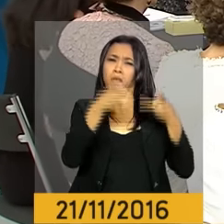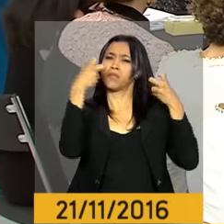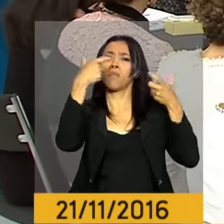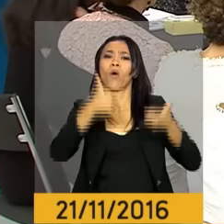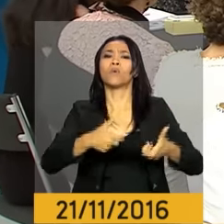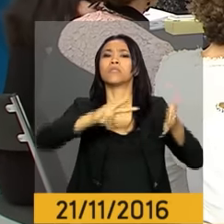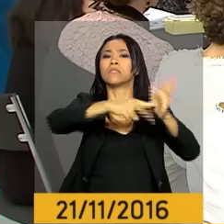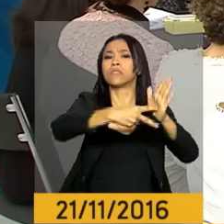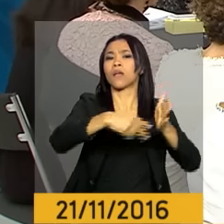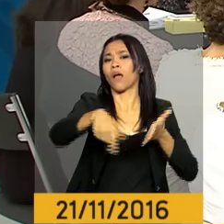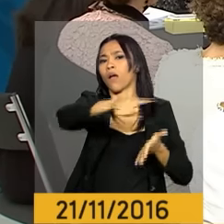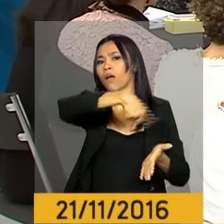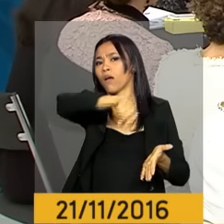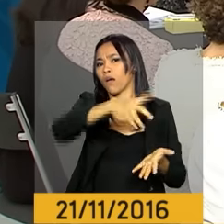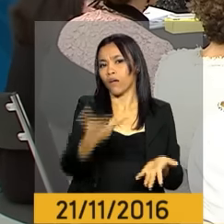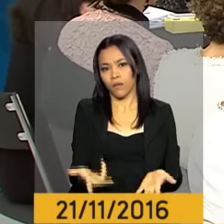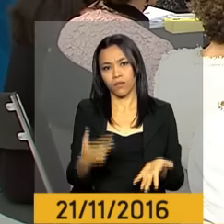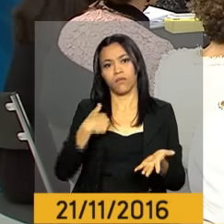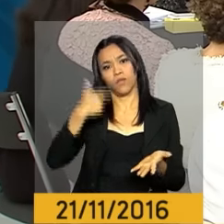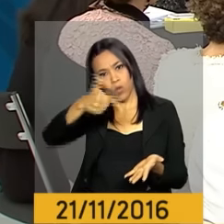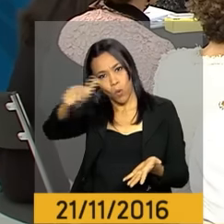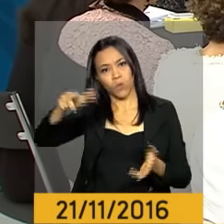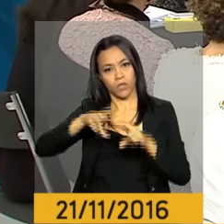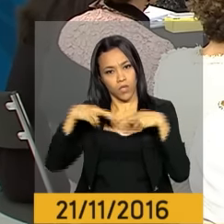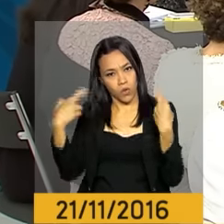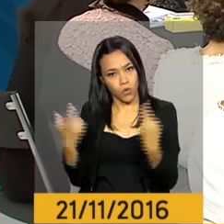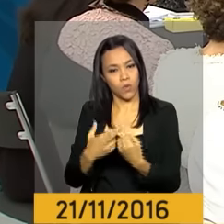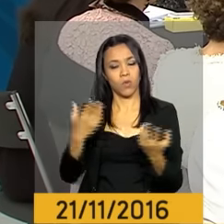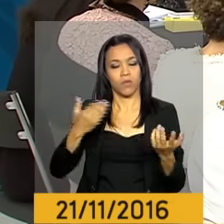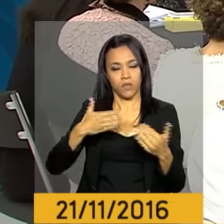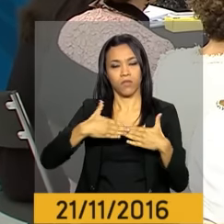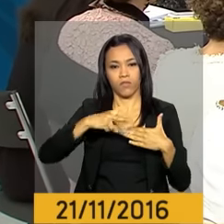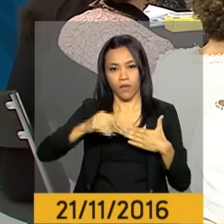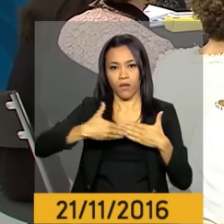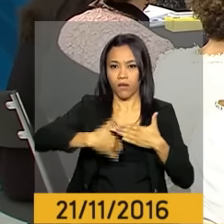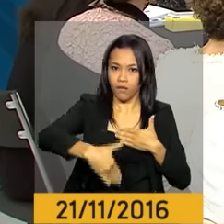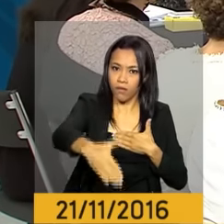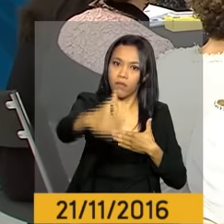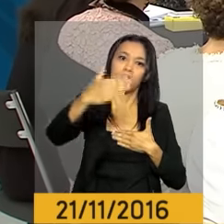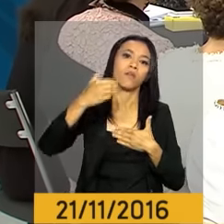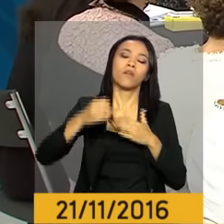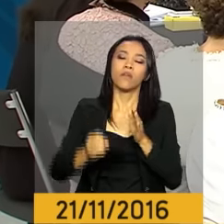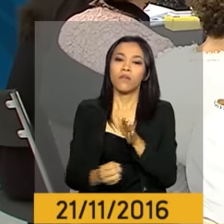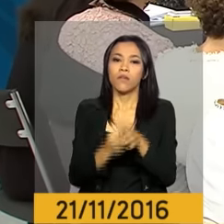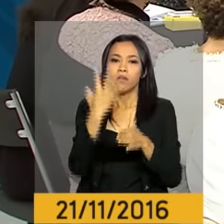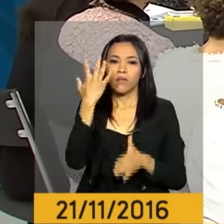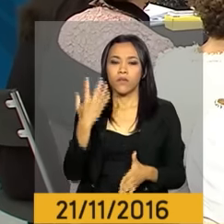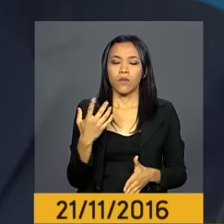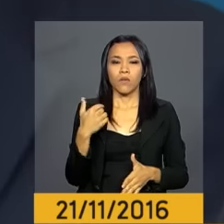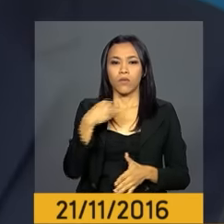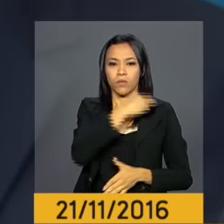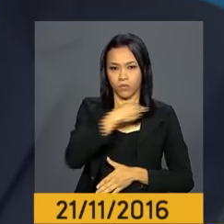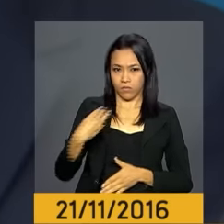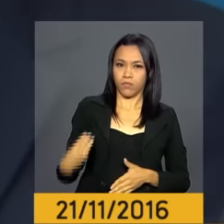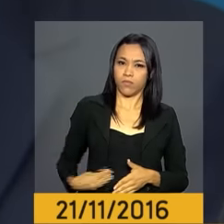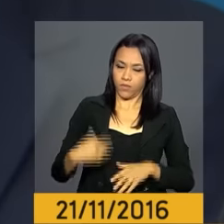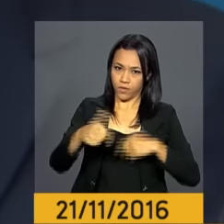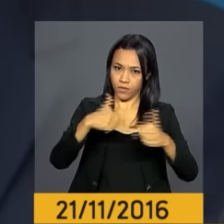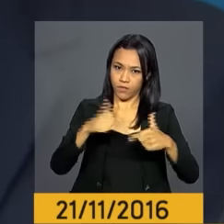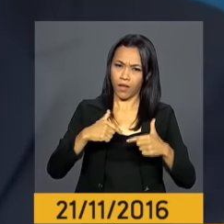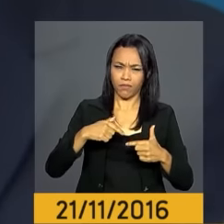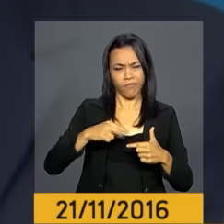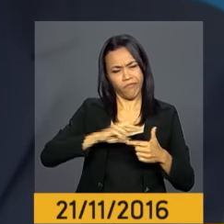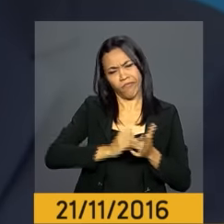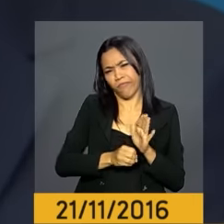locais, nas reuniões que temos feito e faremos com mais frequência, como tem feito o ministro do Trabalho, o Ronaldo, nós faremos